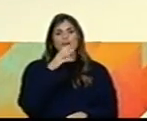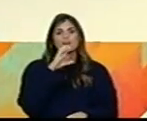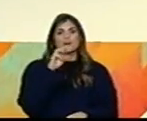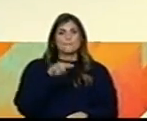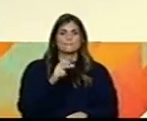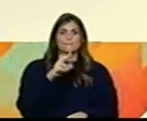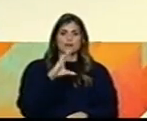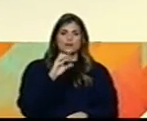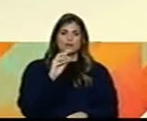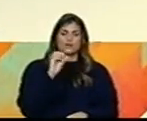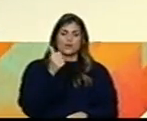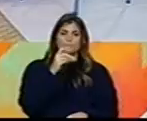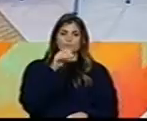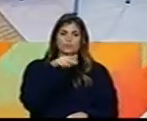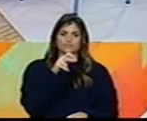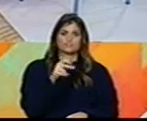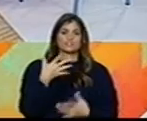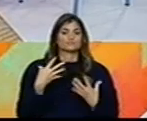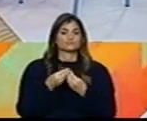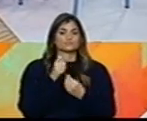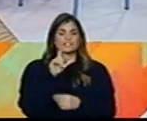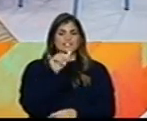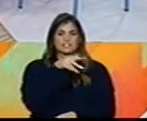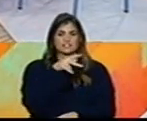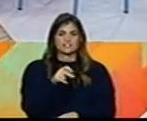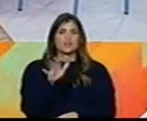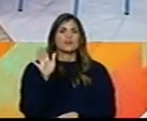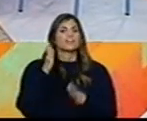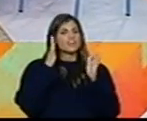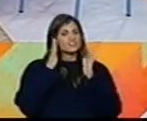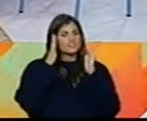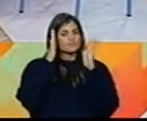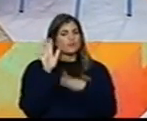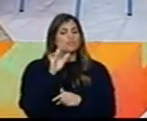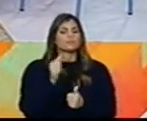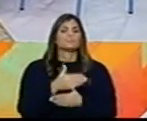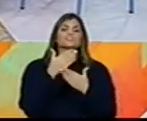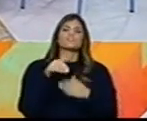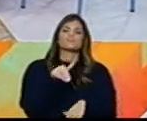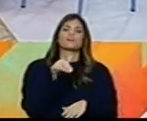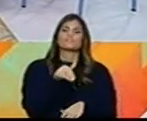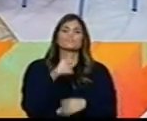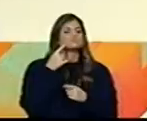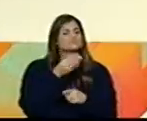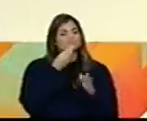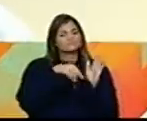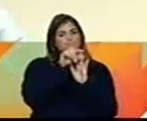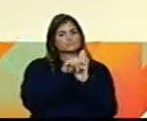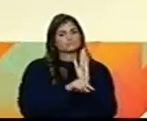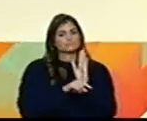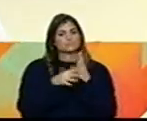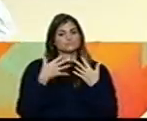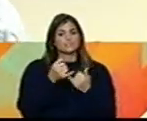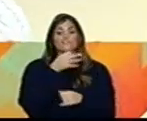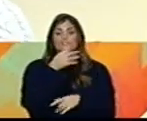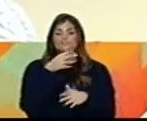macrobiótica. Connosco está a Isilda Abreu, que é chefe no Suribachi. Olá, Isilda. Olá, bom dia. Vamos adiantar desde já a lista de ingredientes e já